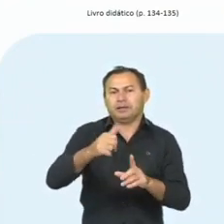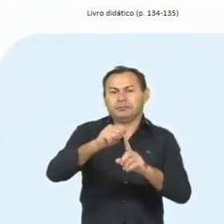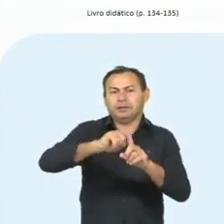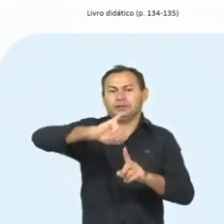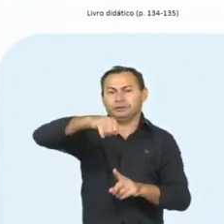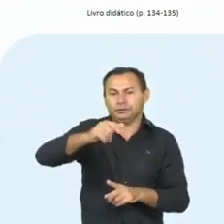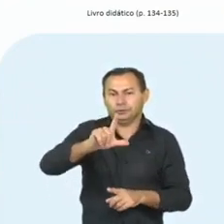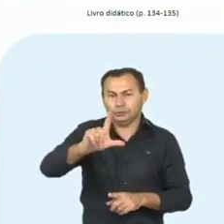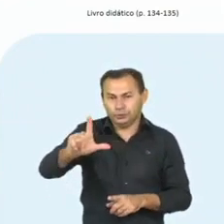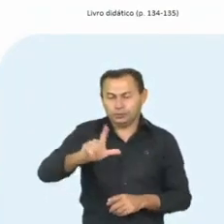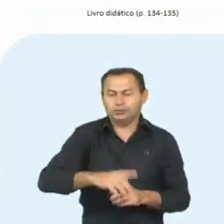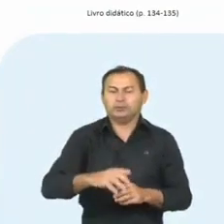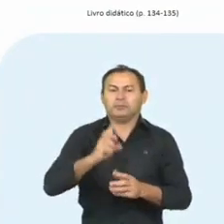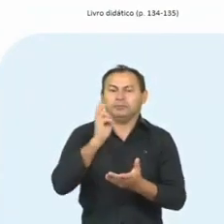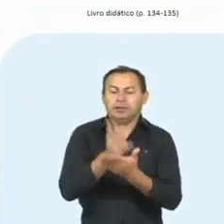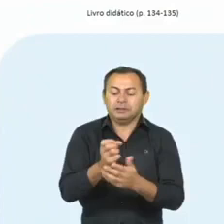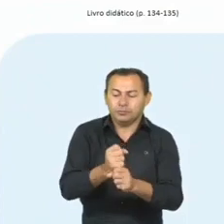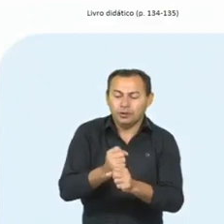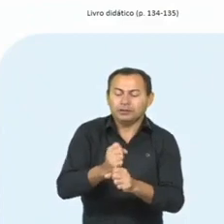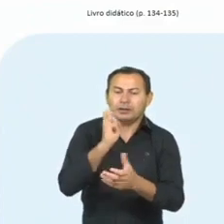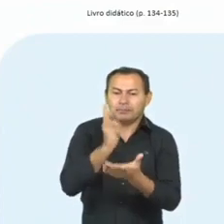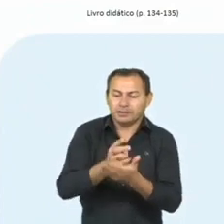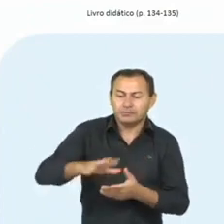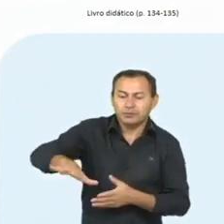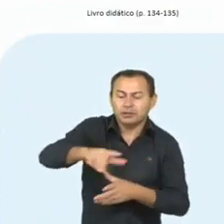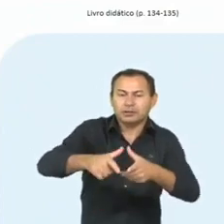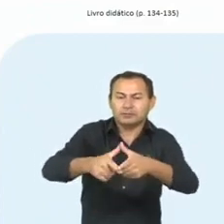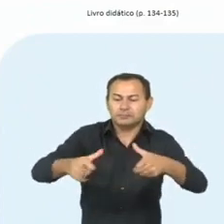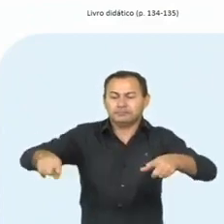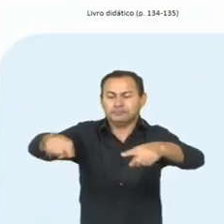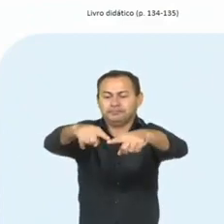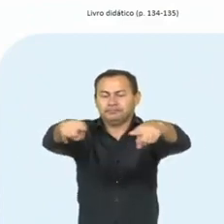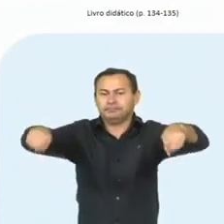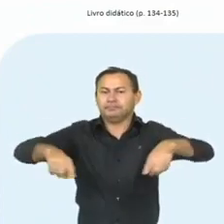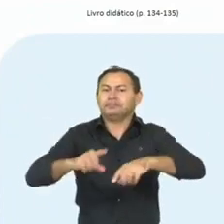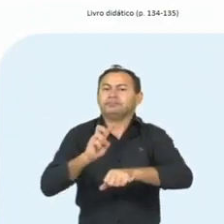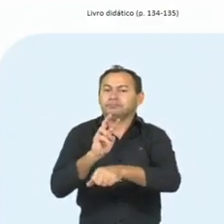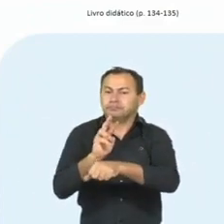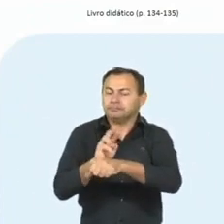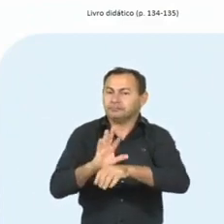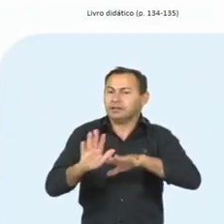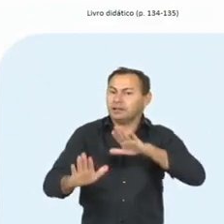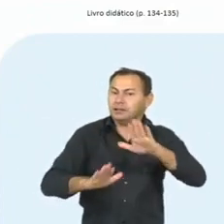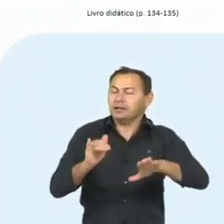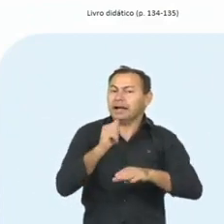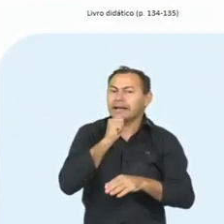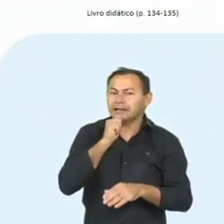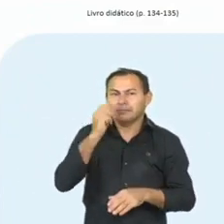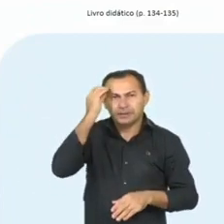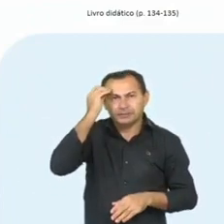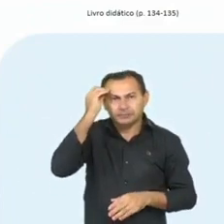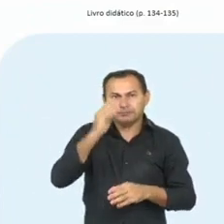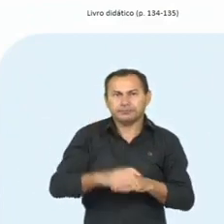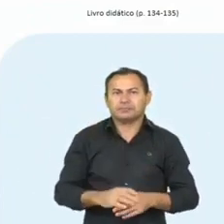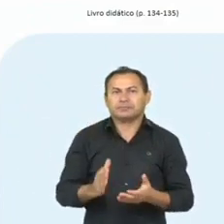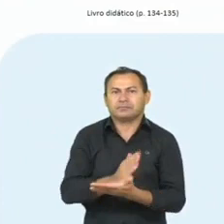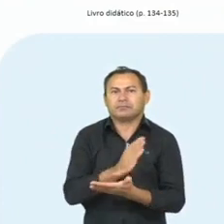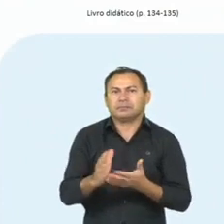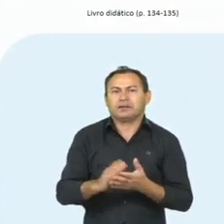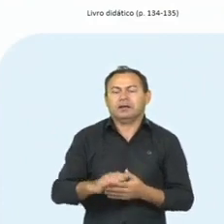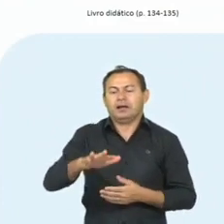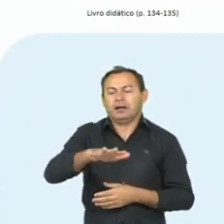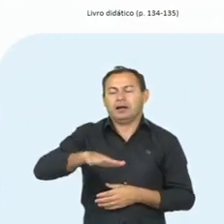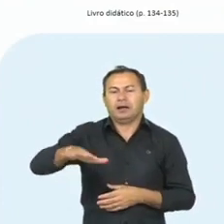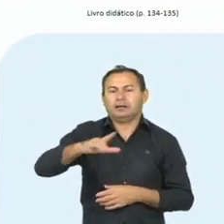no mesmo ano, na mesma área. A gente tem que tomar cuidado ainda de pensar que tem que ser em determinada